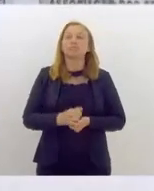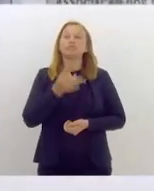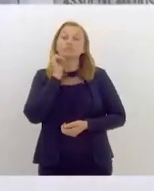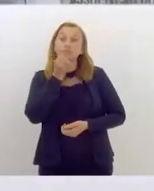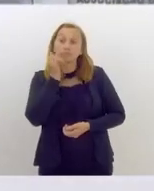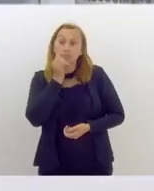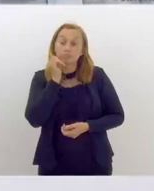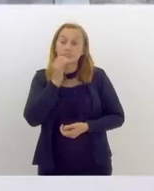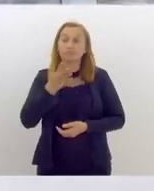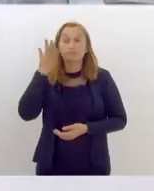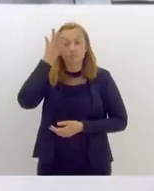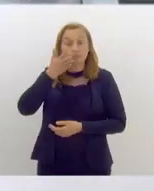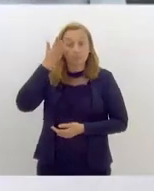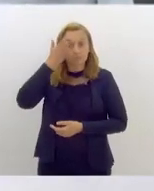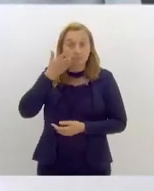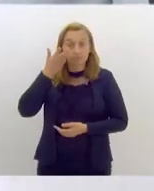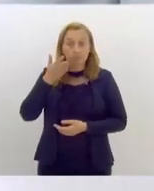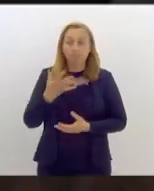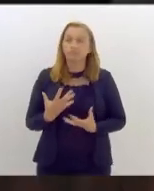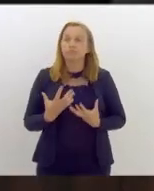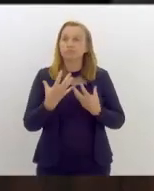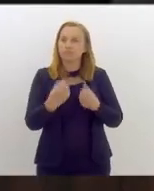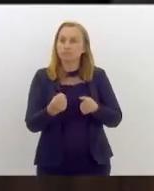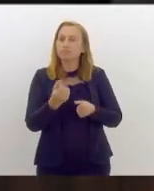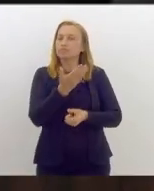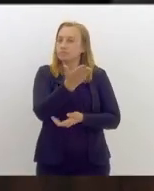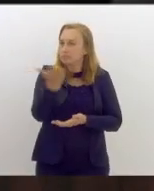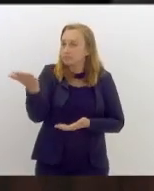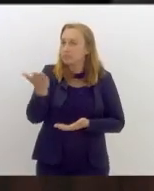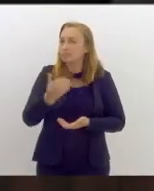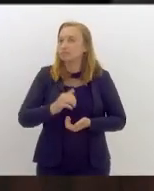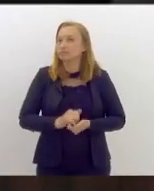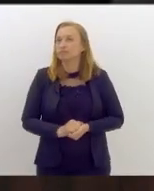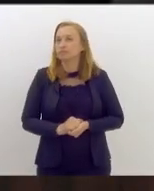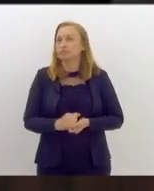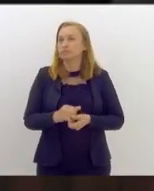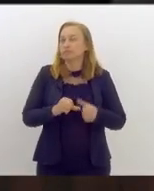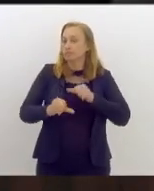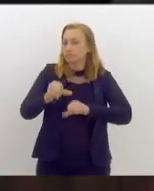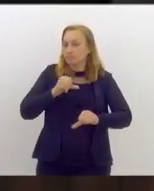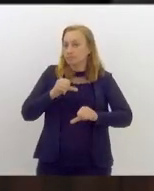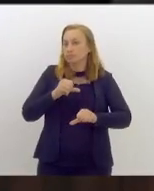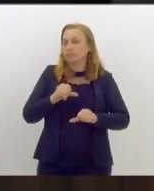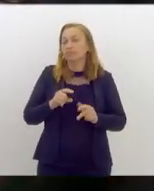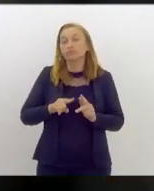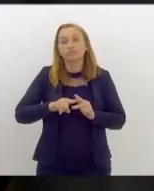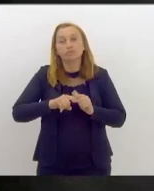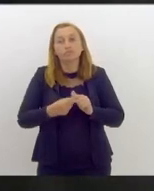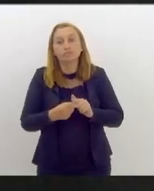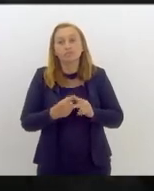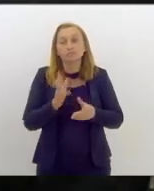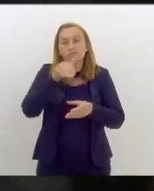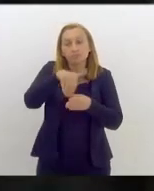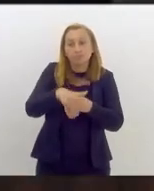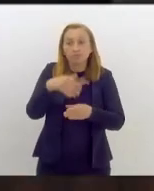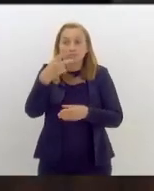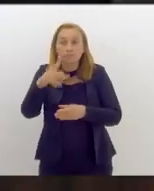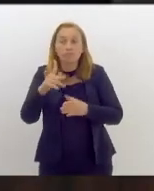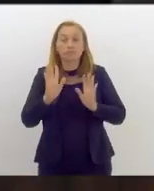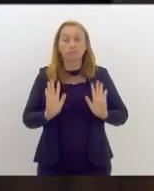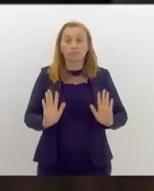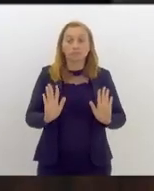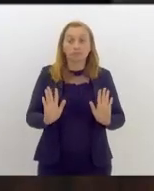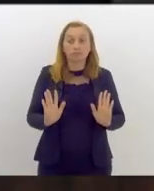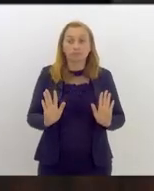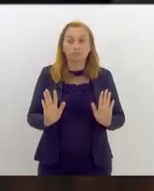relator da mensagem tá indo favorável a vocês é o contrário tá alterando o voto dele não